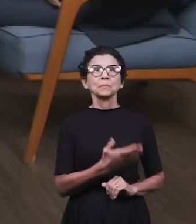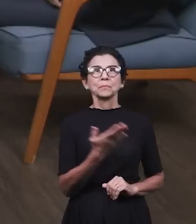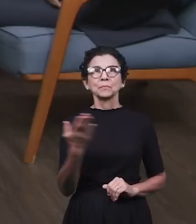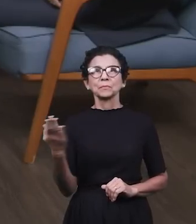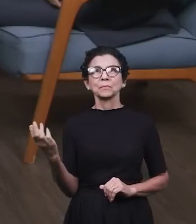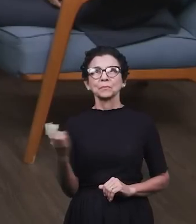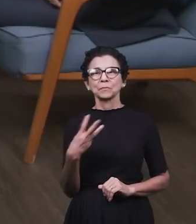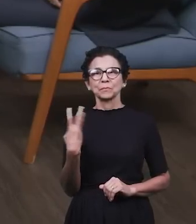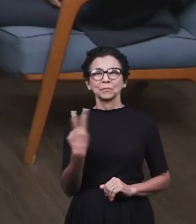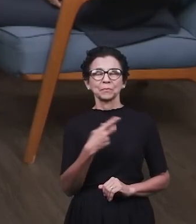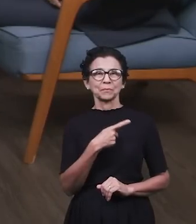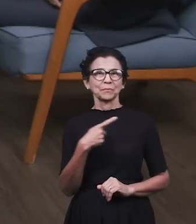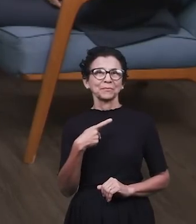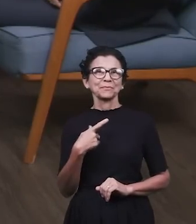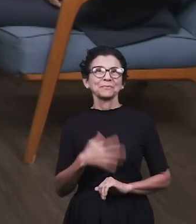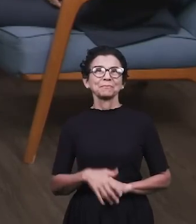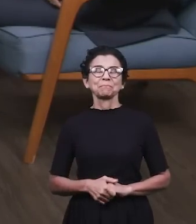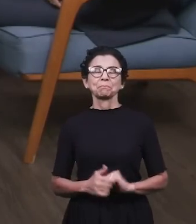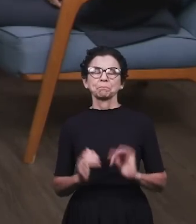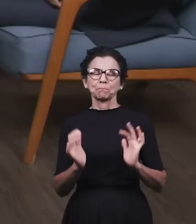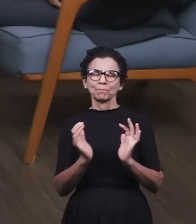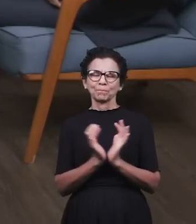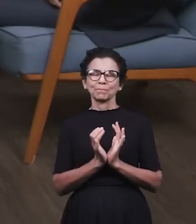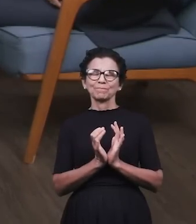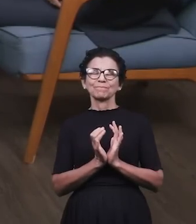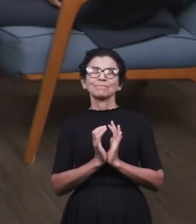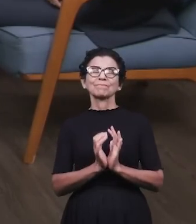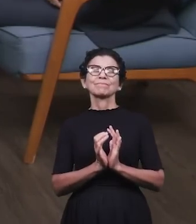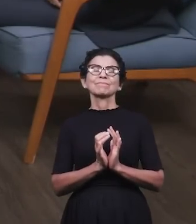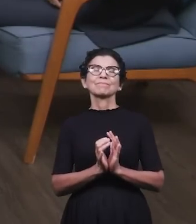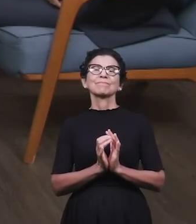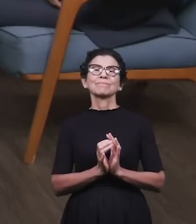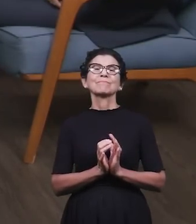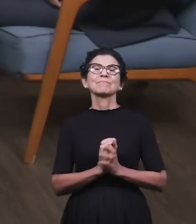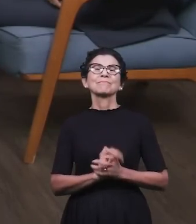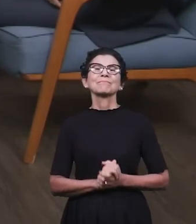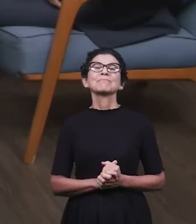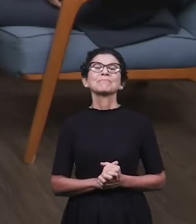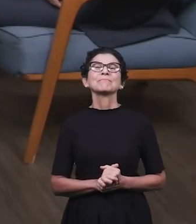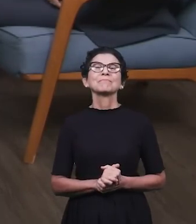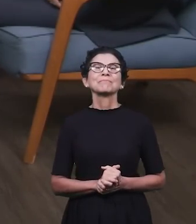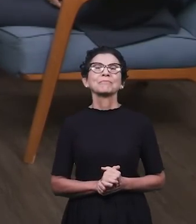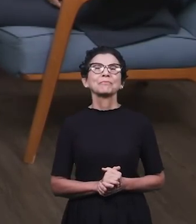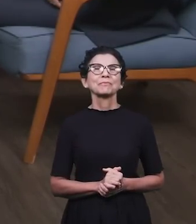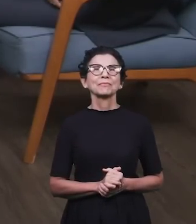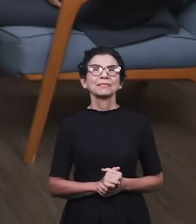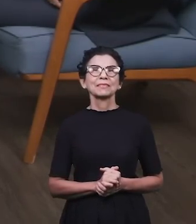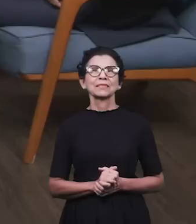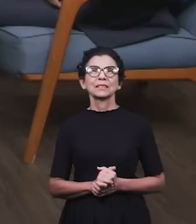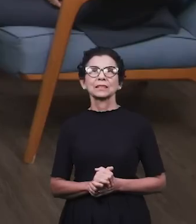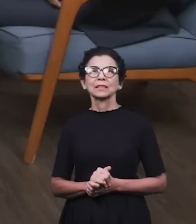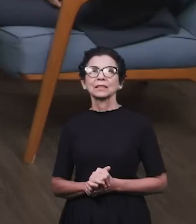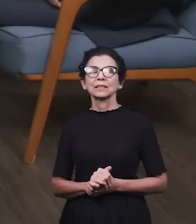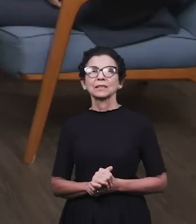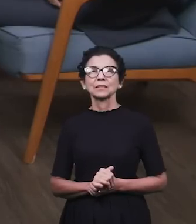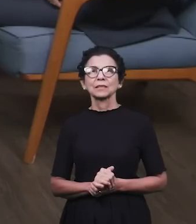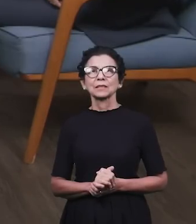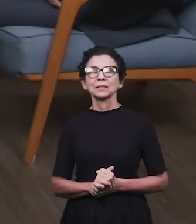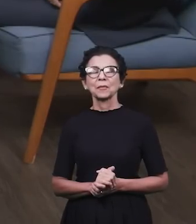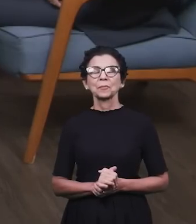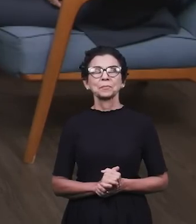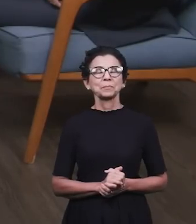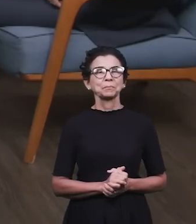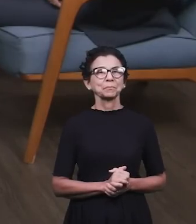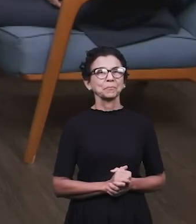você vê os pastores que estamos aqui hoje, a equipe completa aqui do programa. Nessa edição do programa, vou começar cumprimentando o pastor